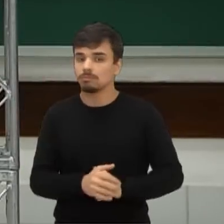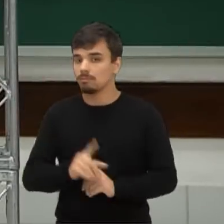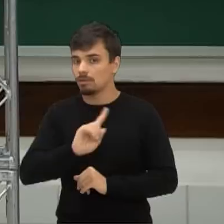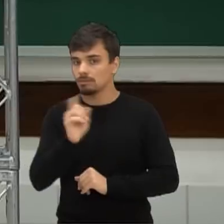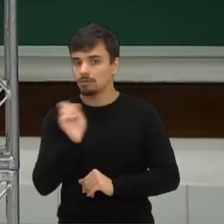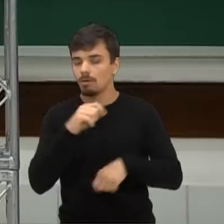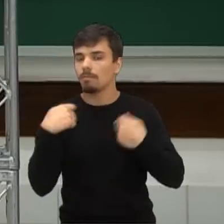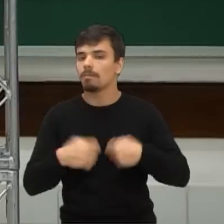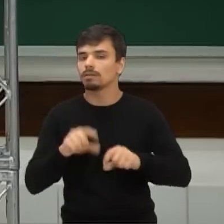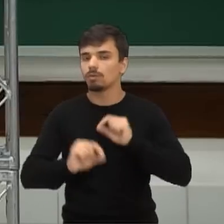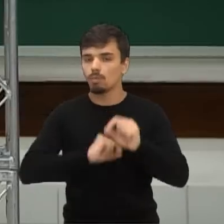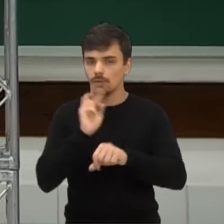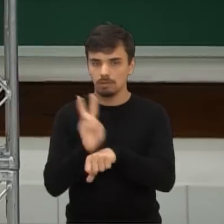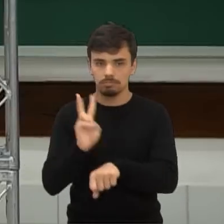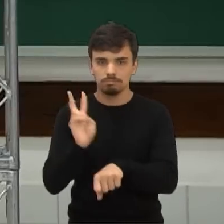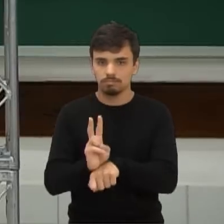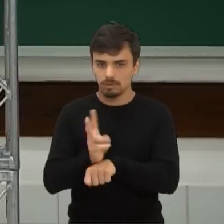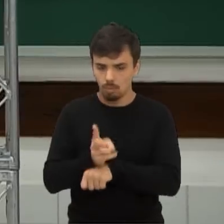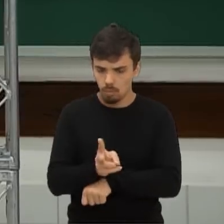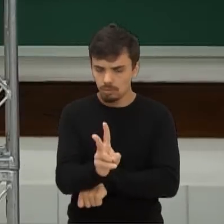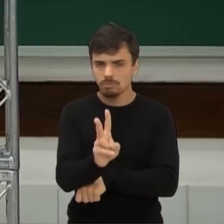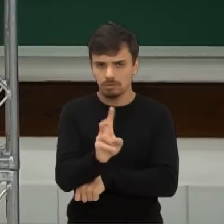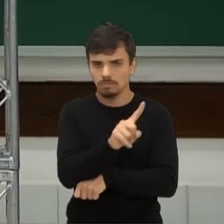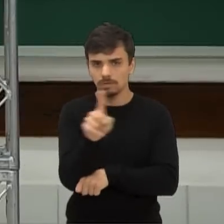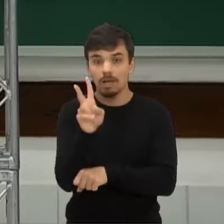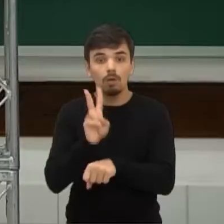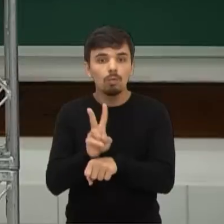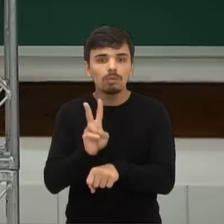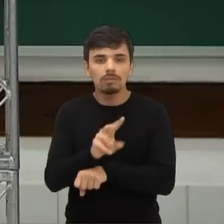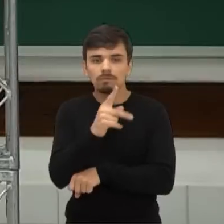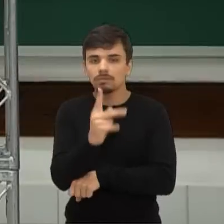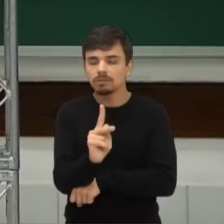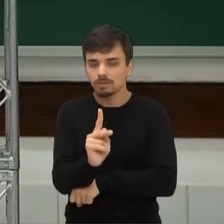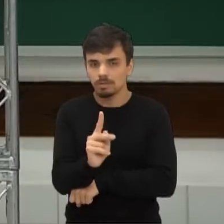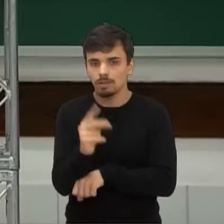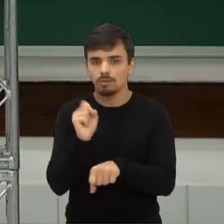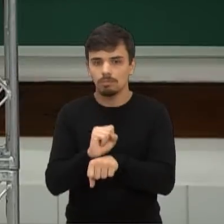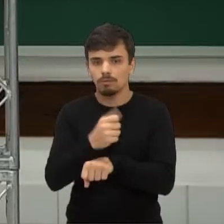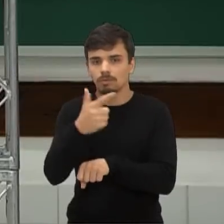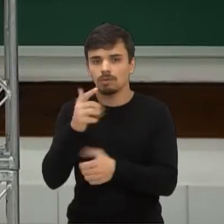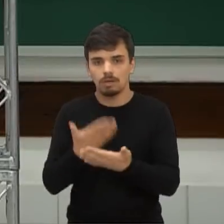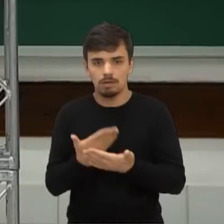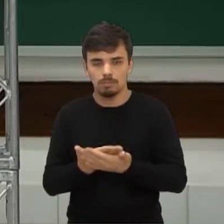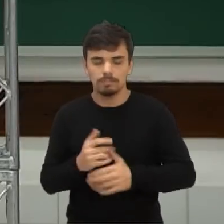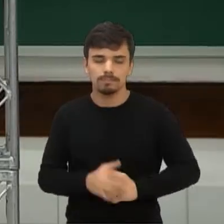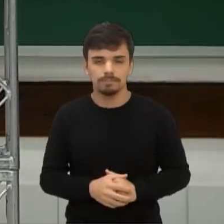tá? É preciso muito cuidado ainda. Se cuida e te espero na próxima aula.